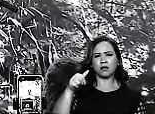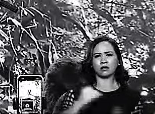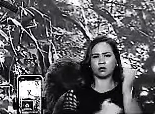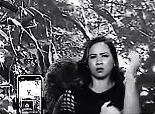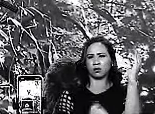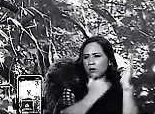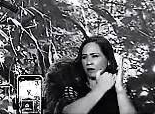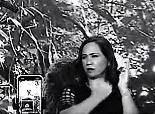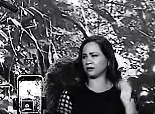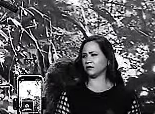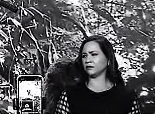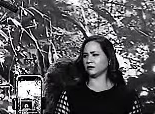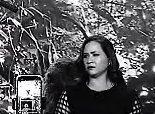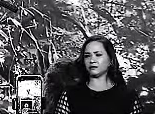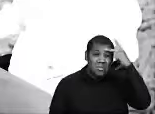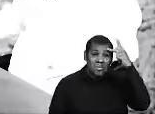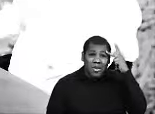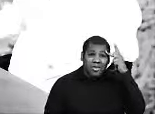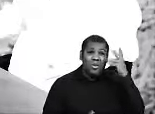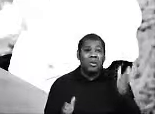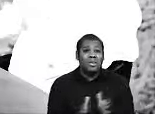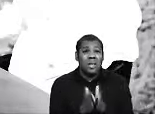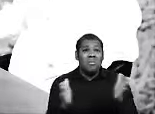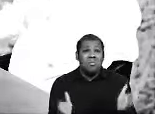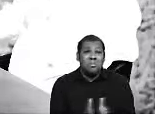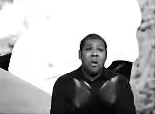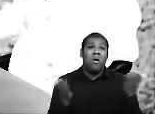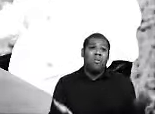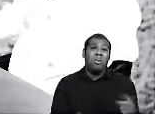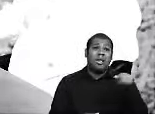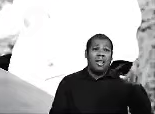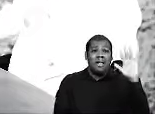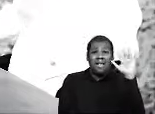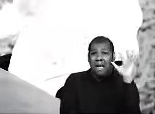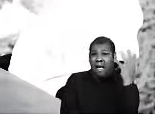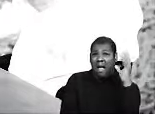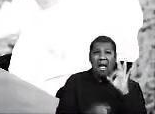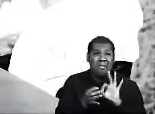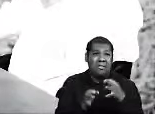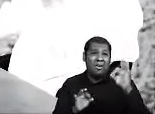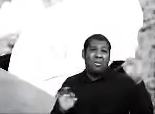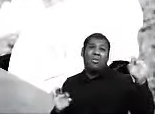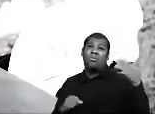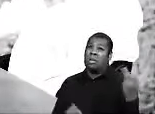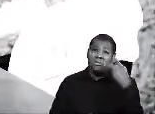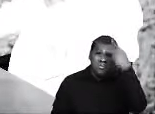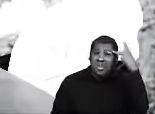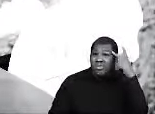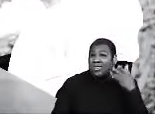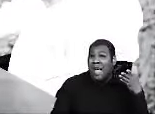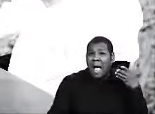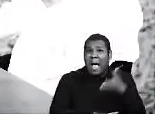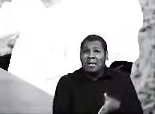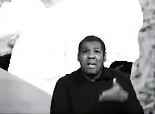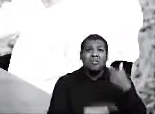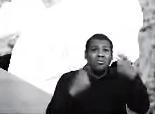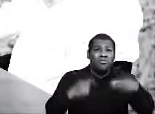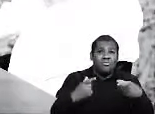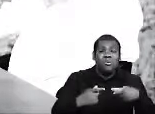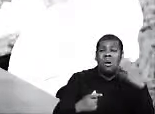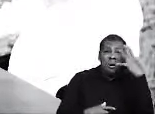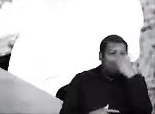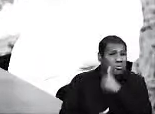falacioso. Como se o mundo não tivesse que ter lado no mundo. O príncipe está certo. Não